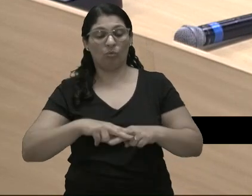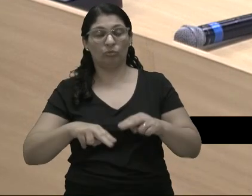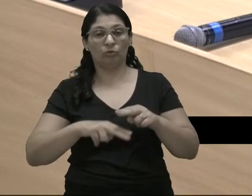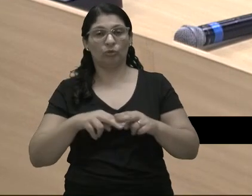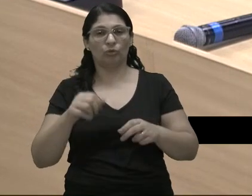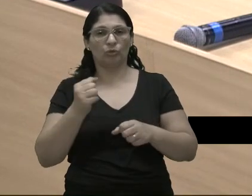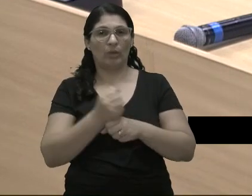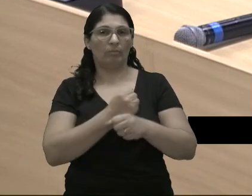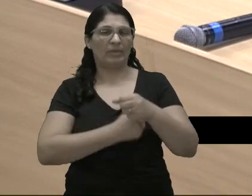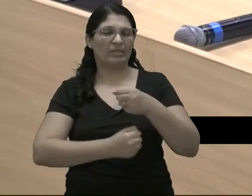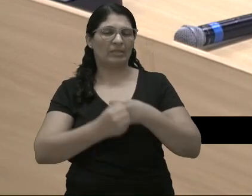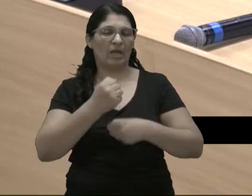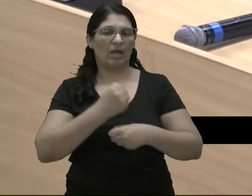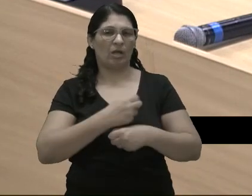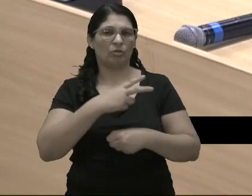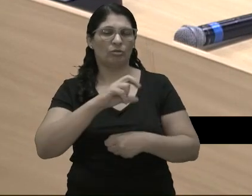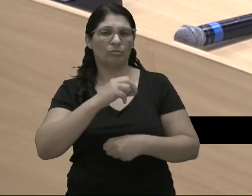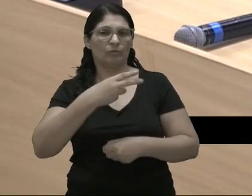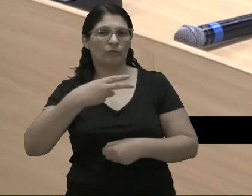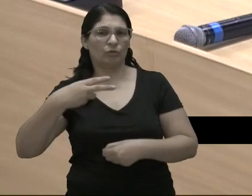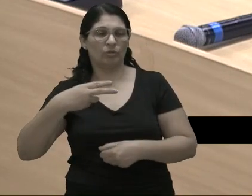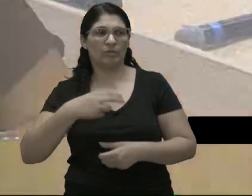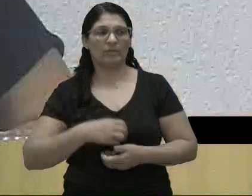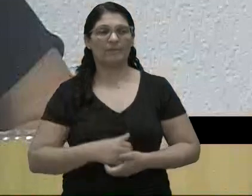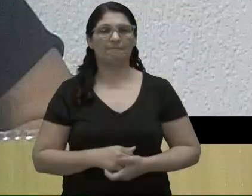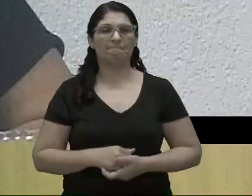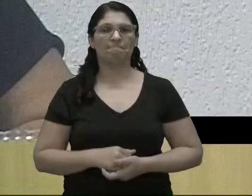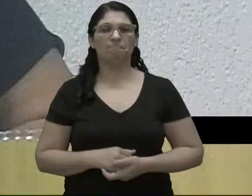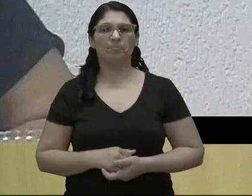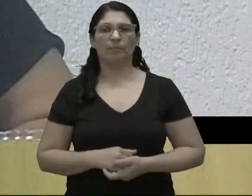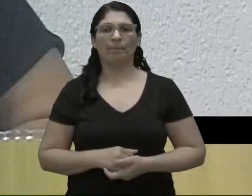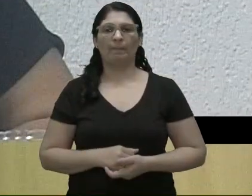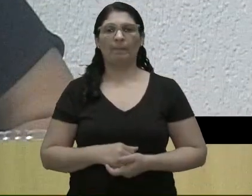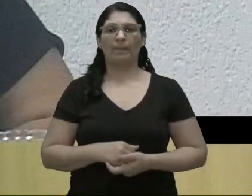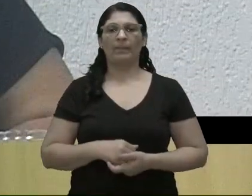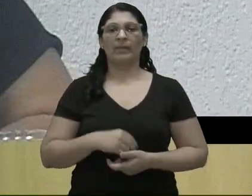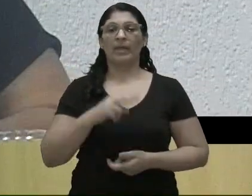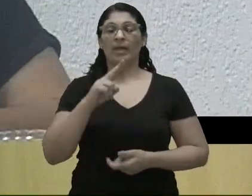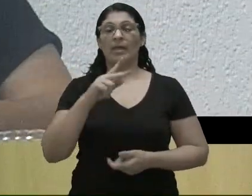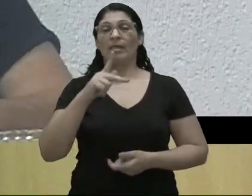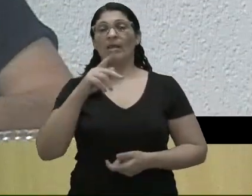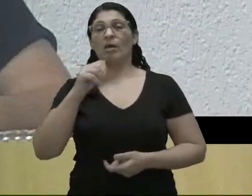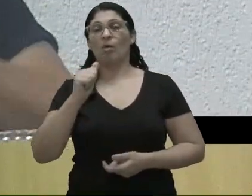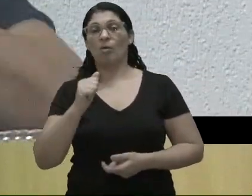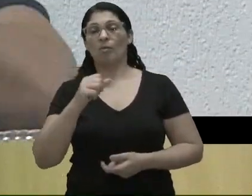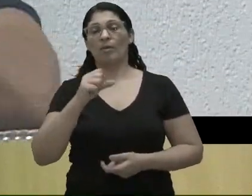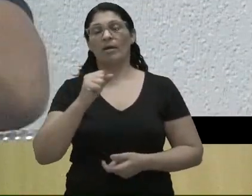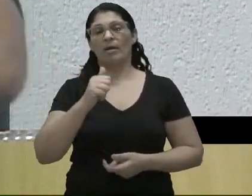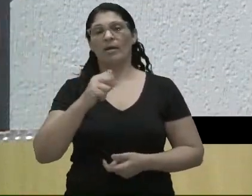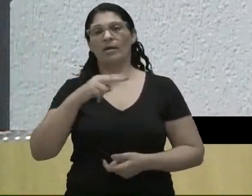1º de 6 de 22. 22, perfeito. Na UPA Santa Helena. Tá.